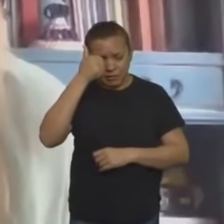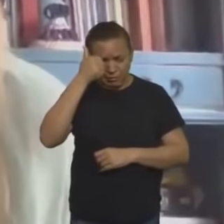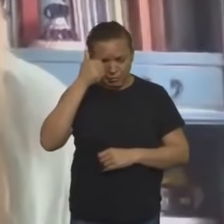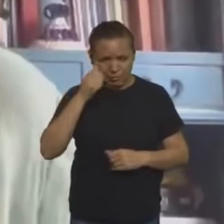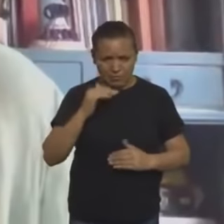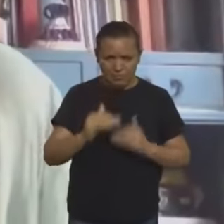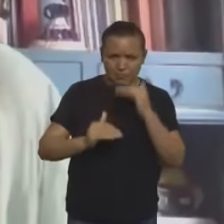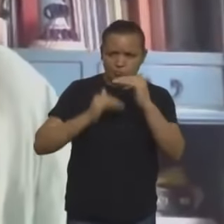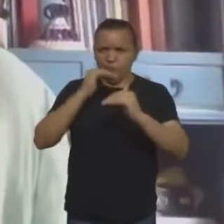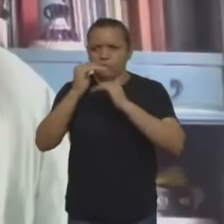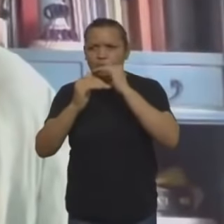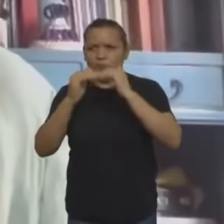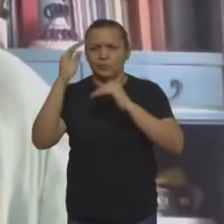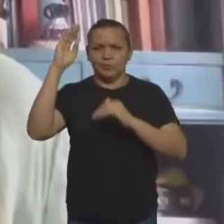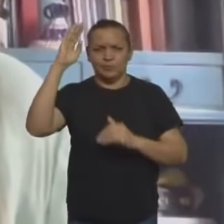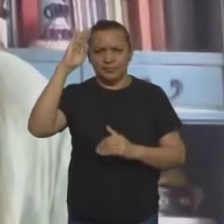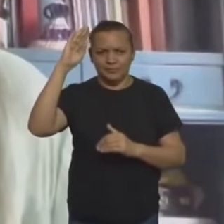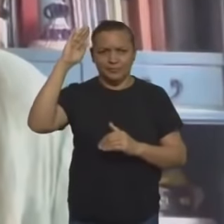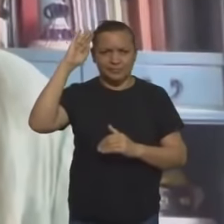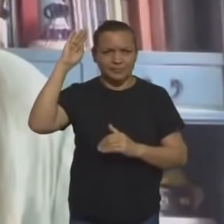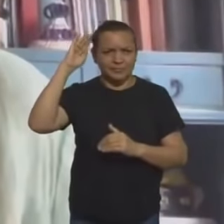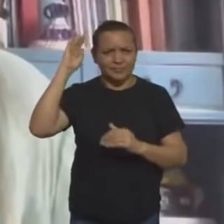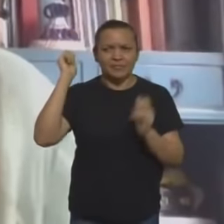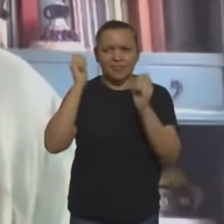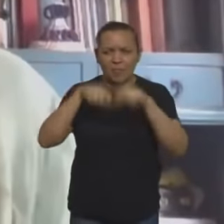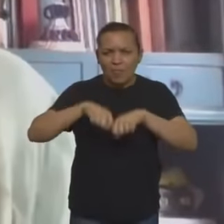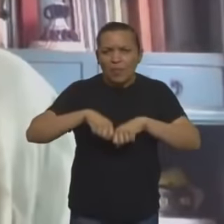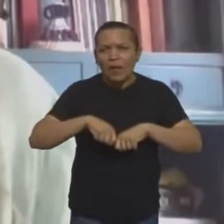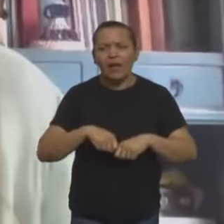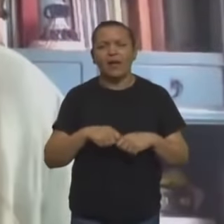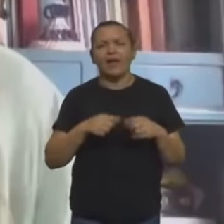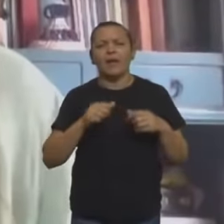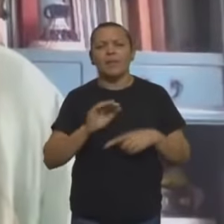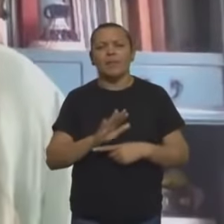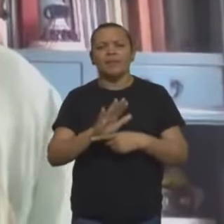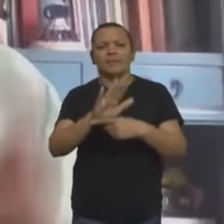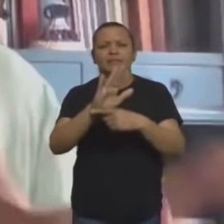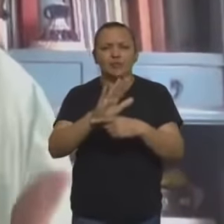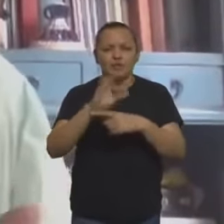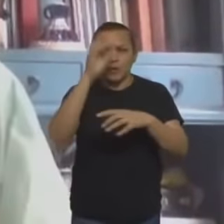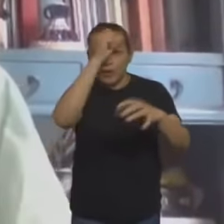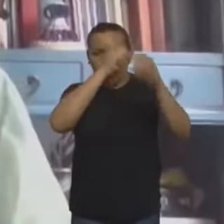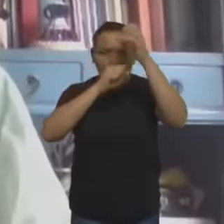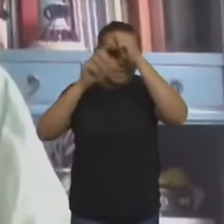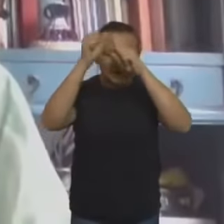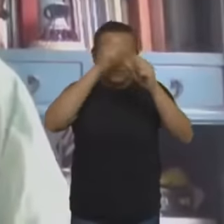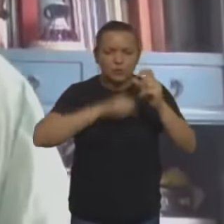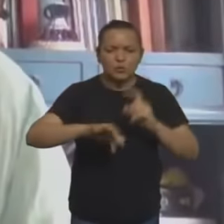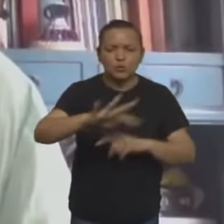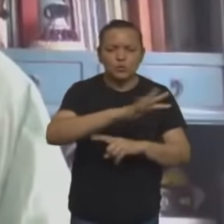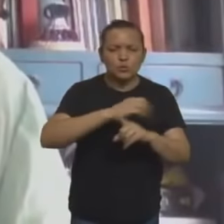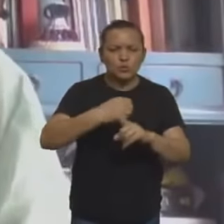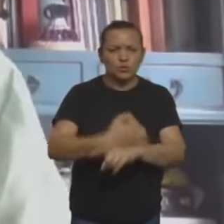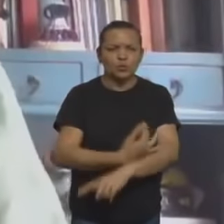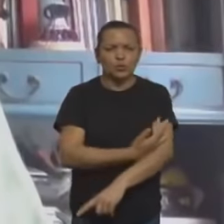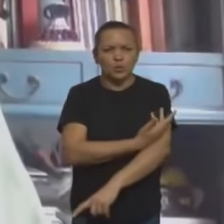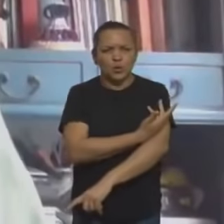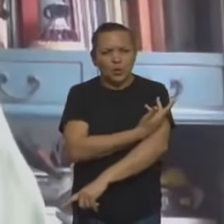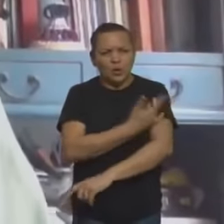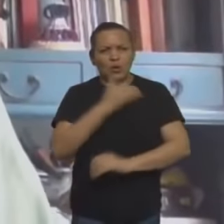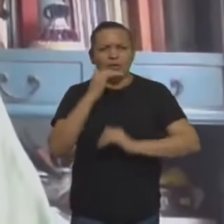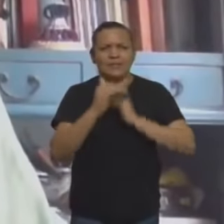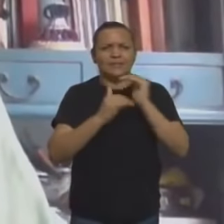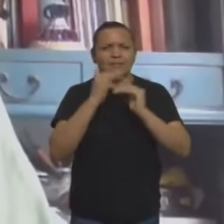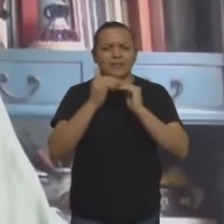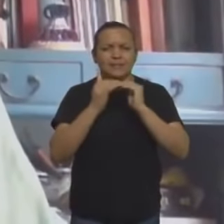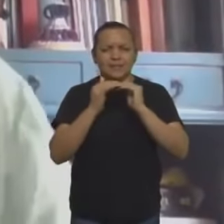acadêmico, então para níveis de um programa subjetivo de aprendizagem socioemocional, voltado ao desenvolvimento